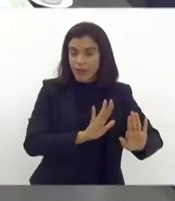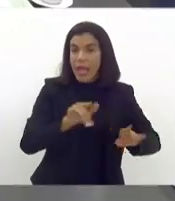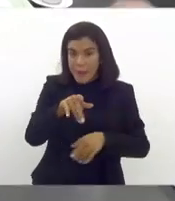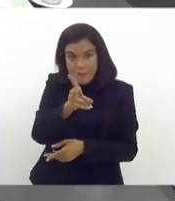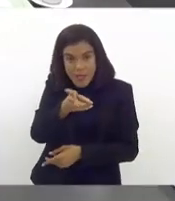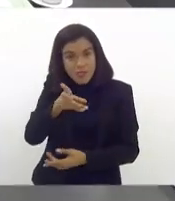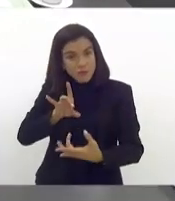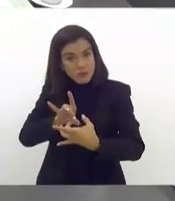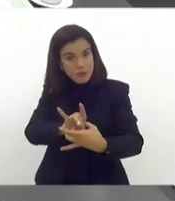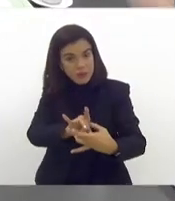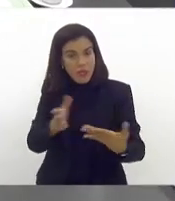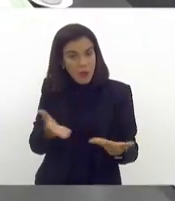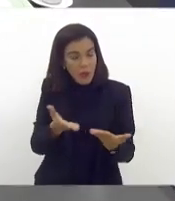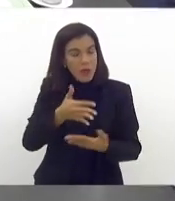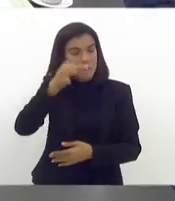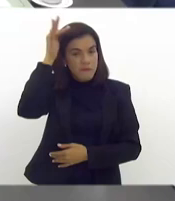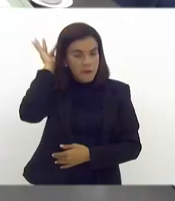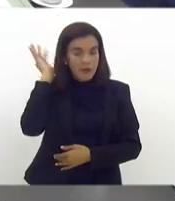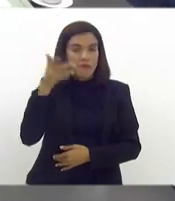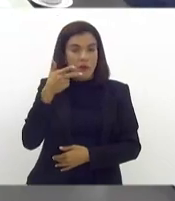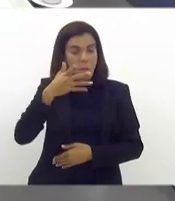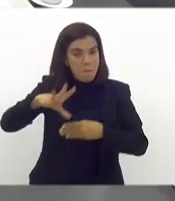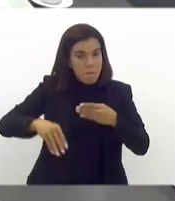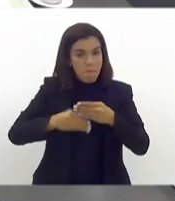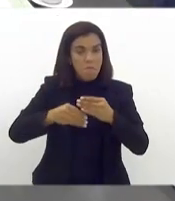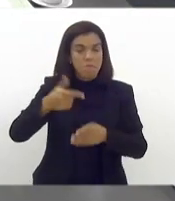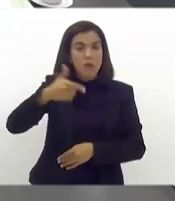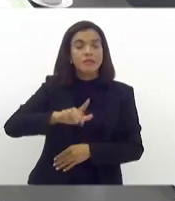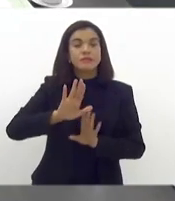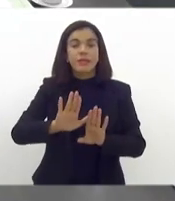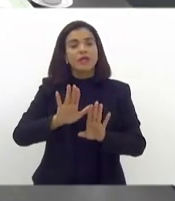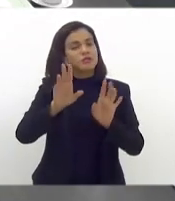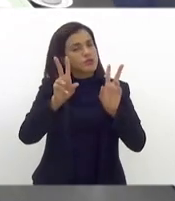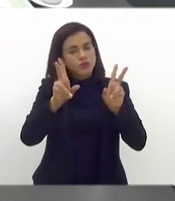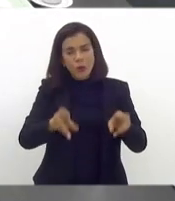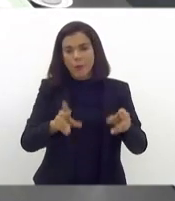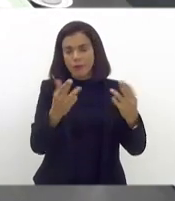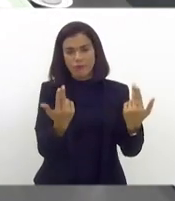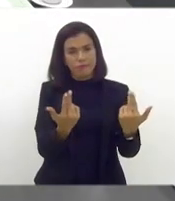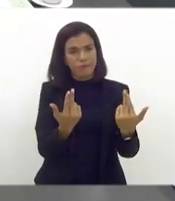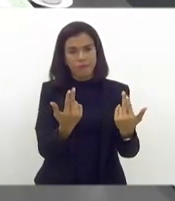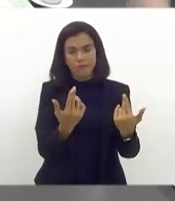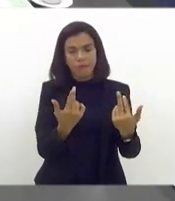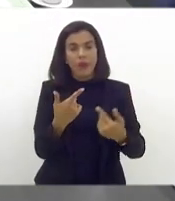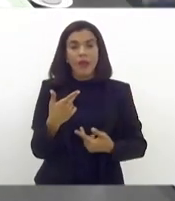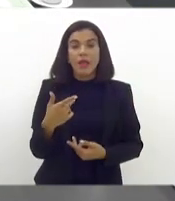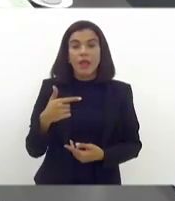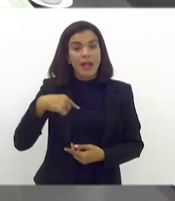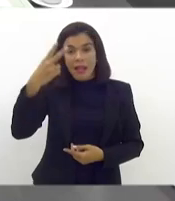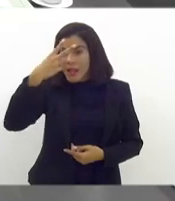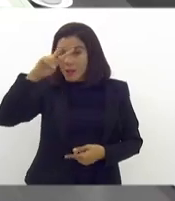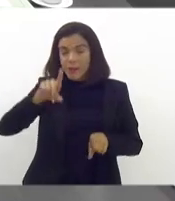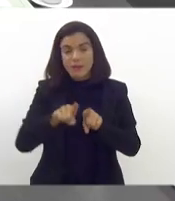nesse mesmo sentido, agora o deputado Fred Pacheco foi até mais incisivo, mas era exatamente nesse sentido que eu estava me referindo.